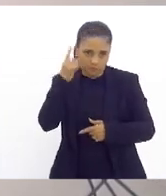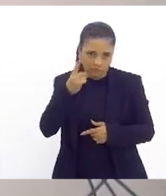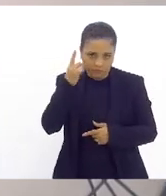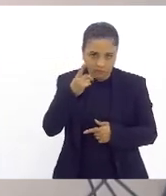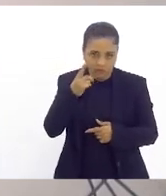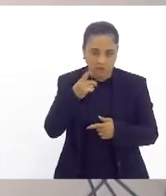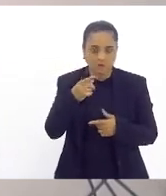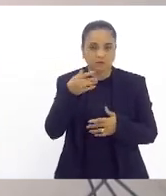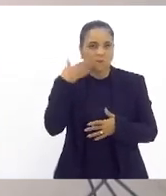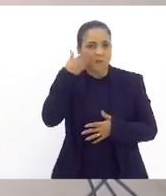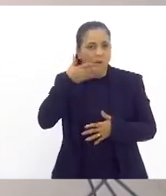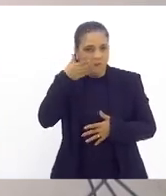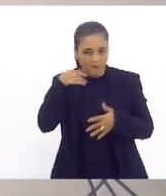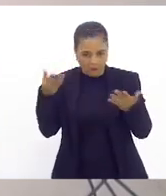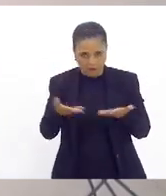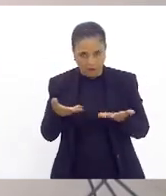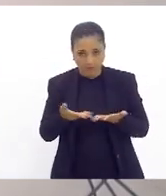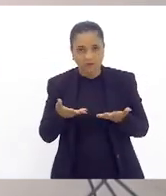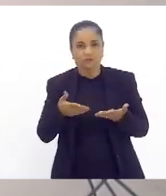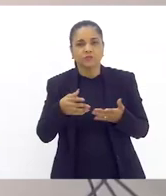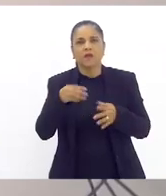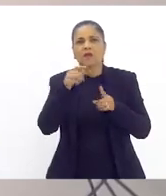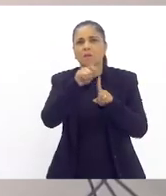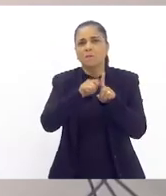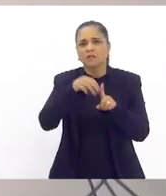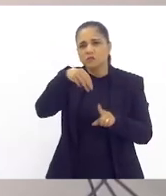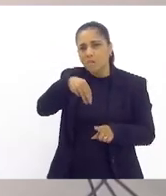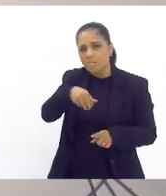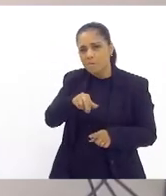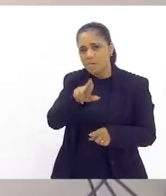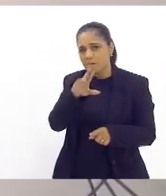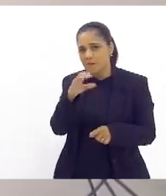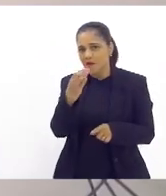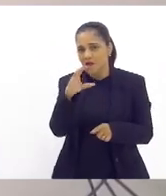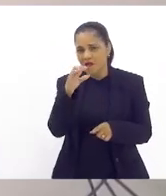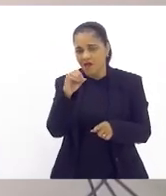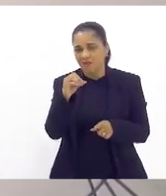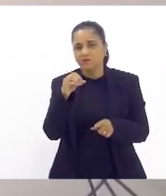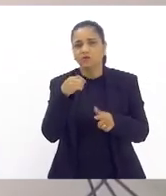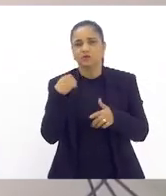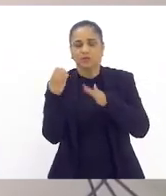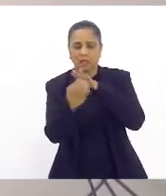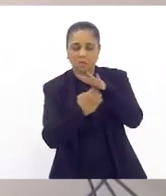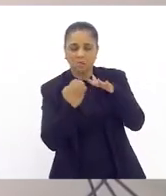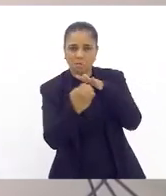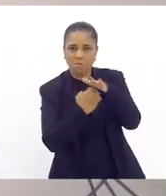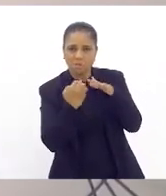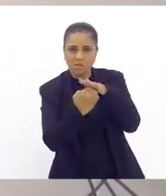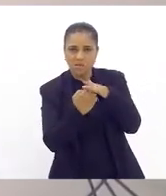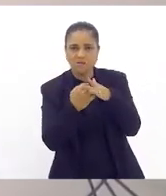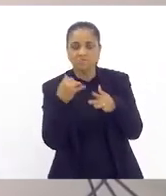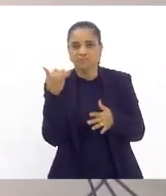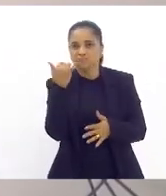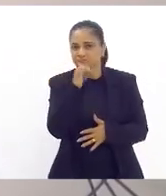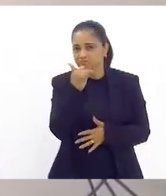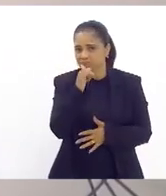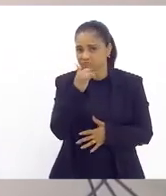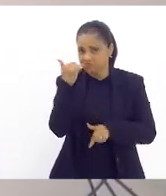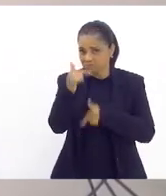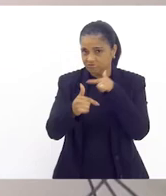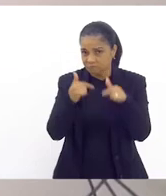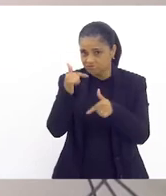em março as empresas que exploram os serviços de concessão de energia elétrica